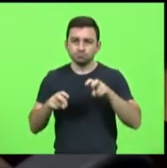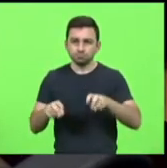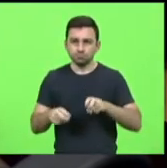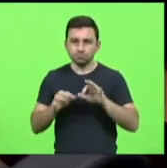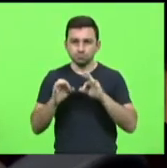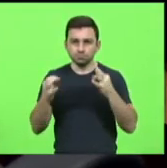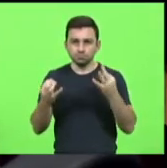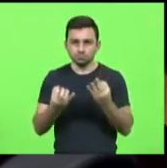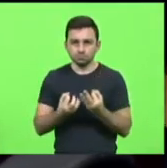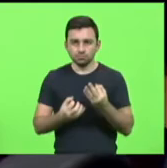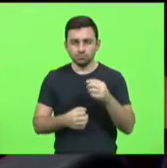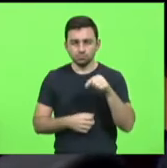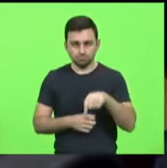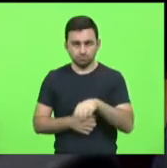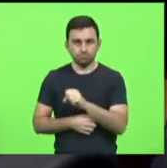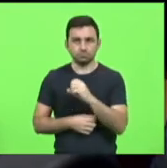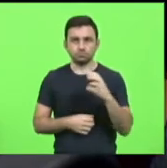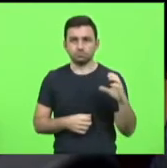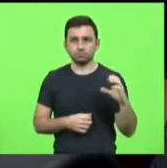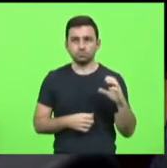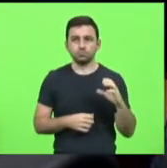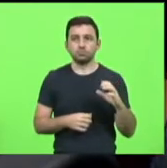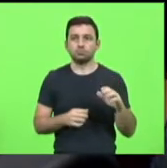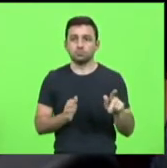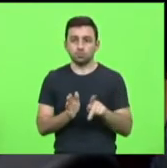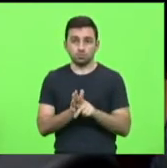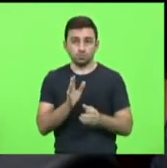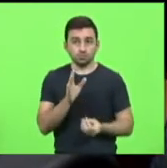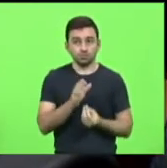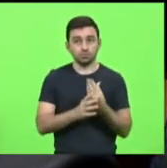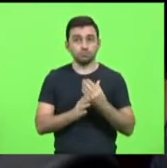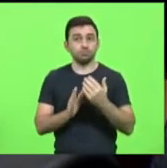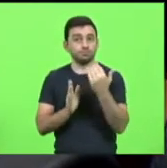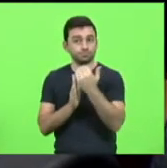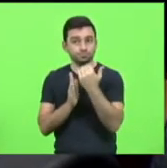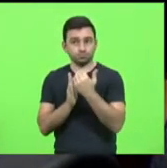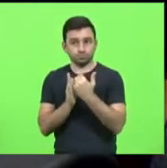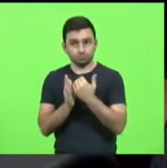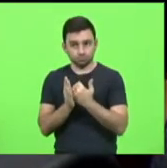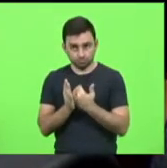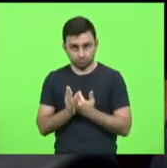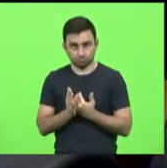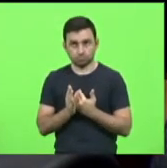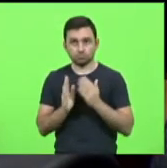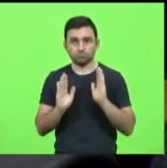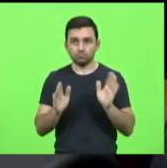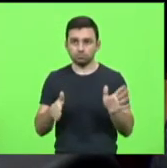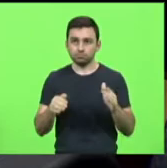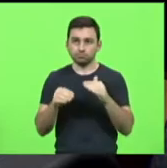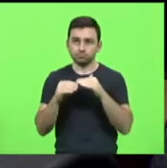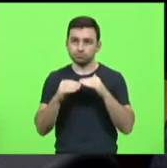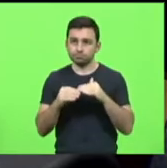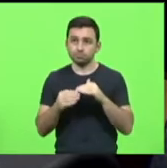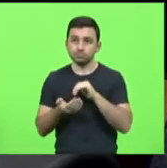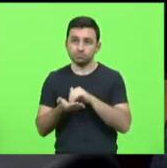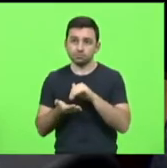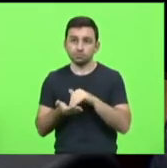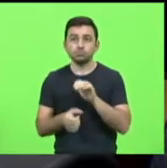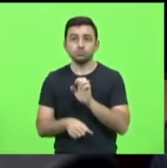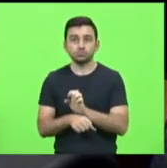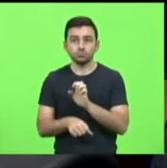aqui em Santa Catarina através da criação de um programa que já está alinhado com a Secretaria de Estado